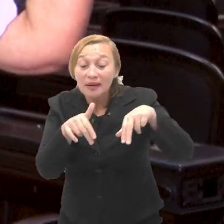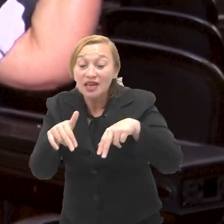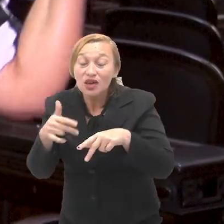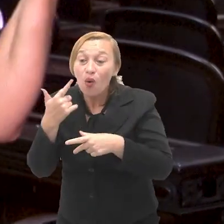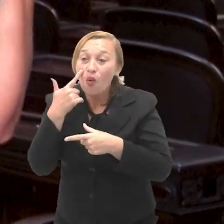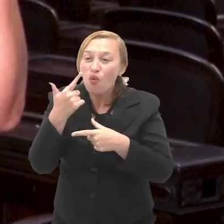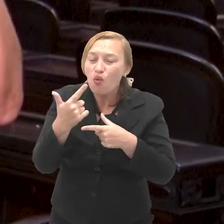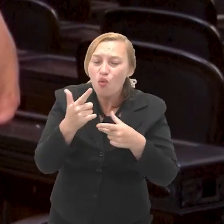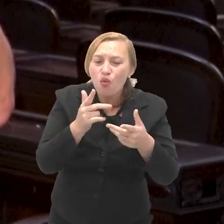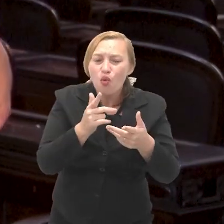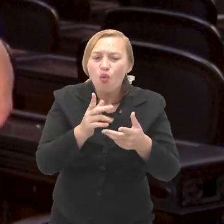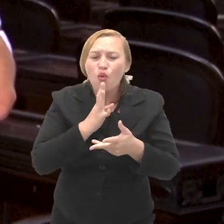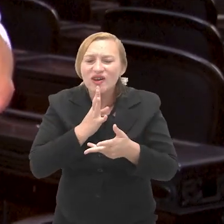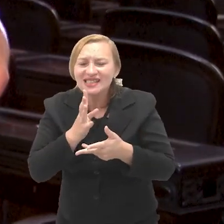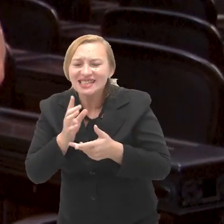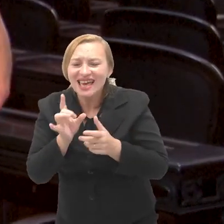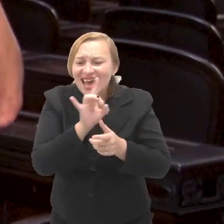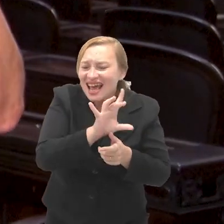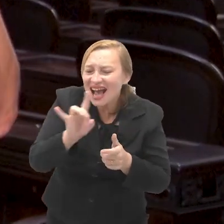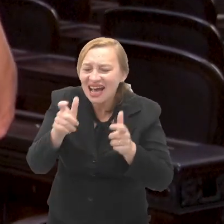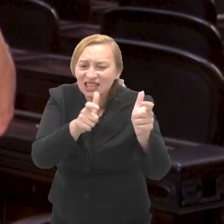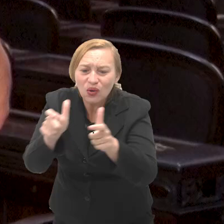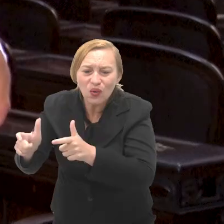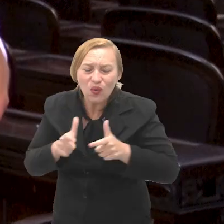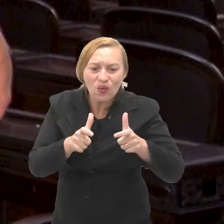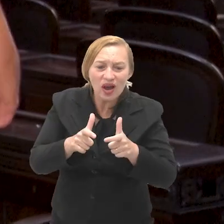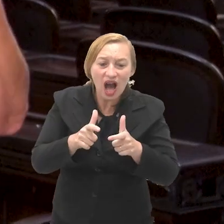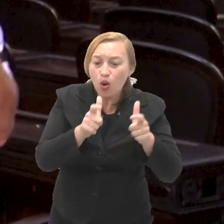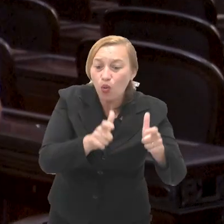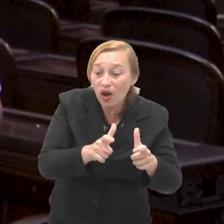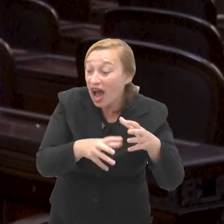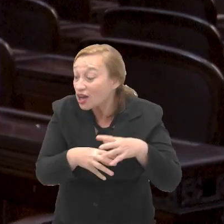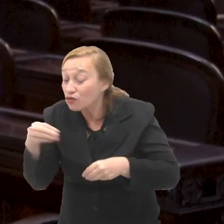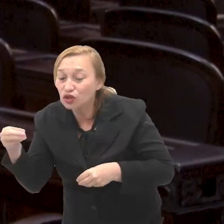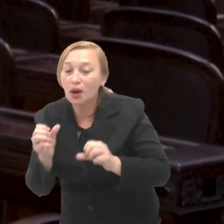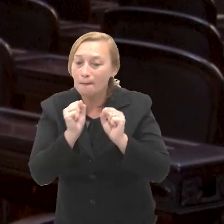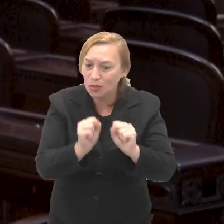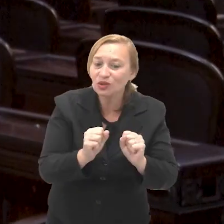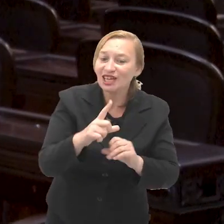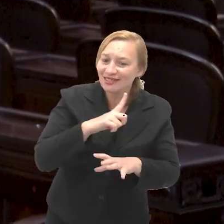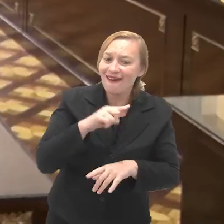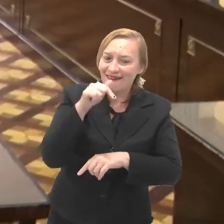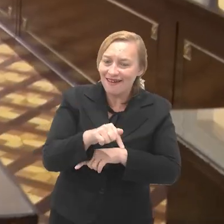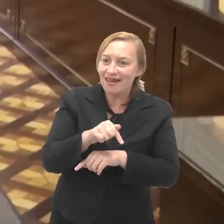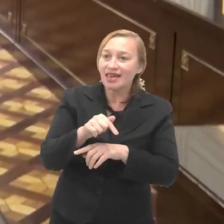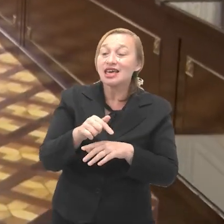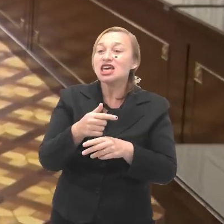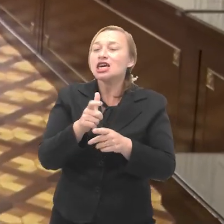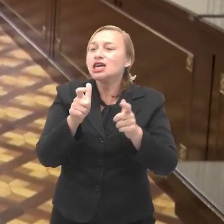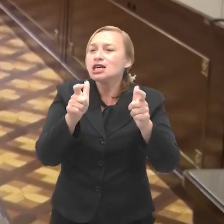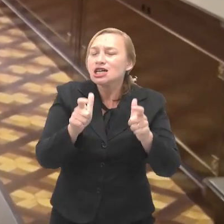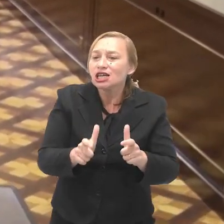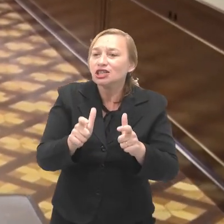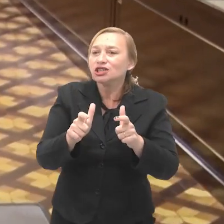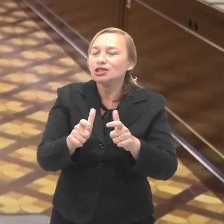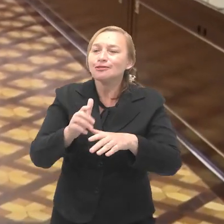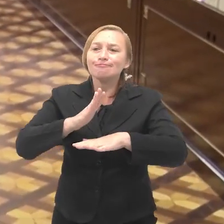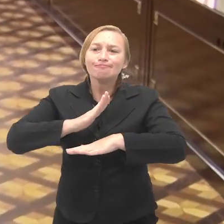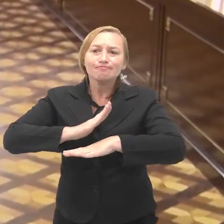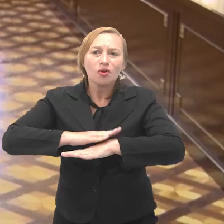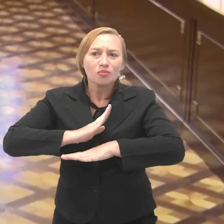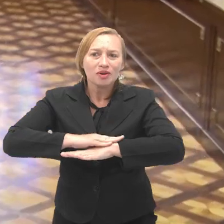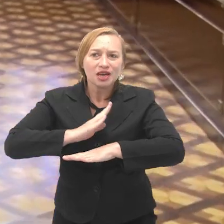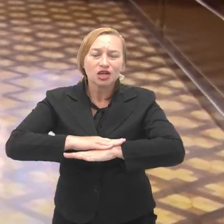nas laterais, para descobrir onde saía, quais eram as rotas de fuga que a gente poderia ter aqui, né?